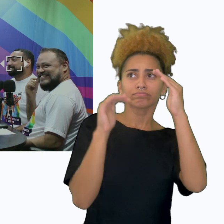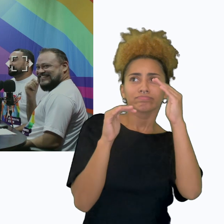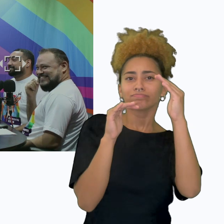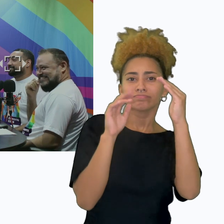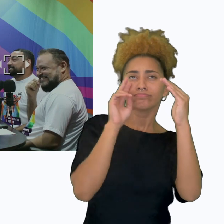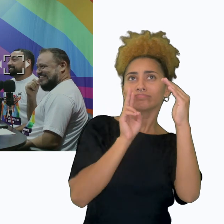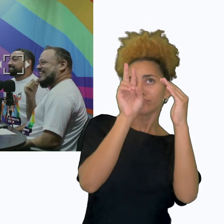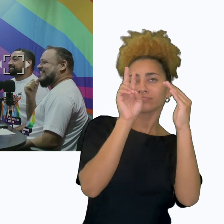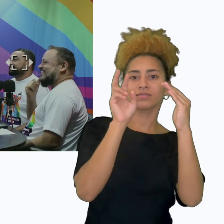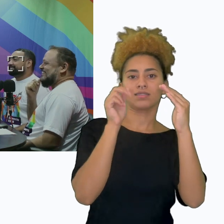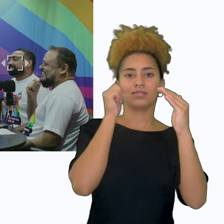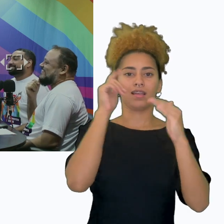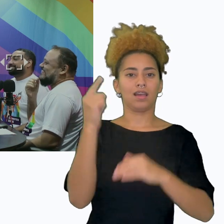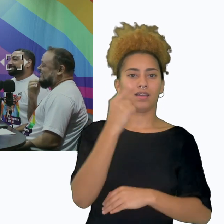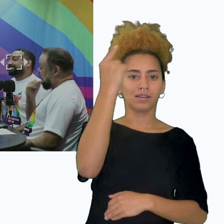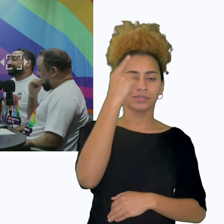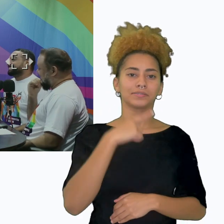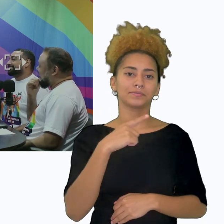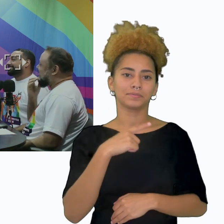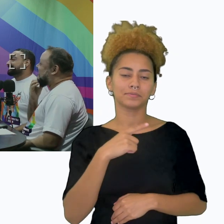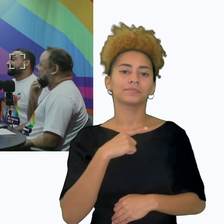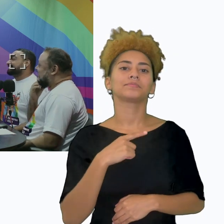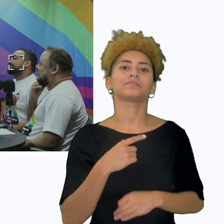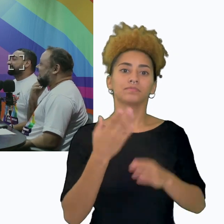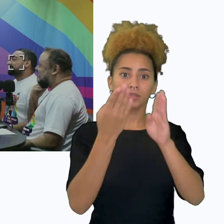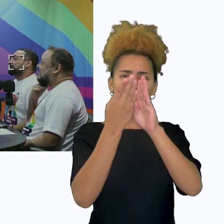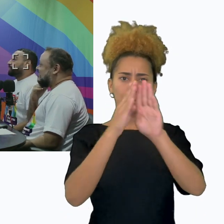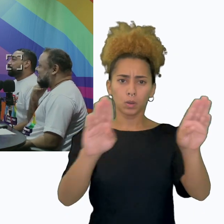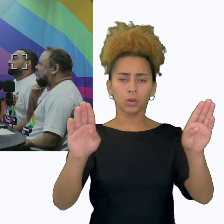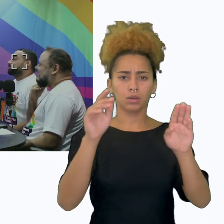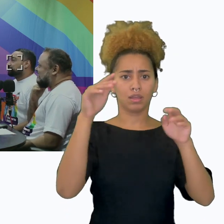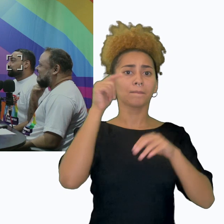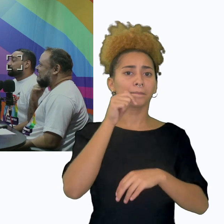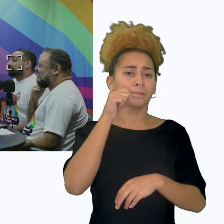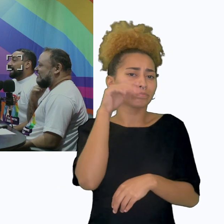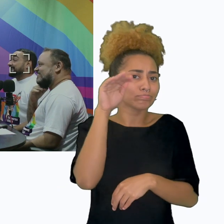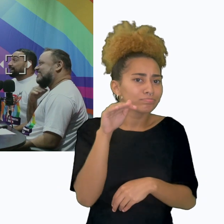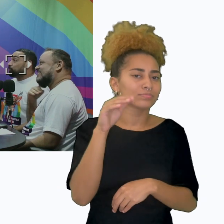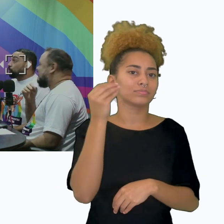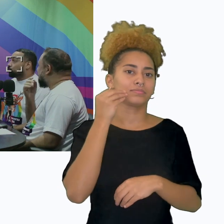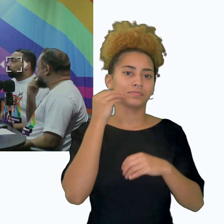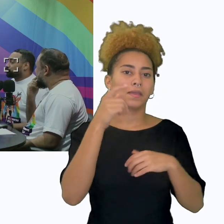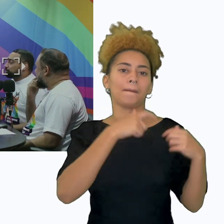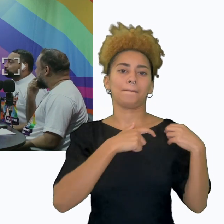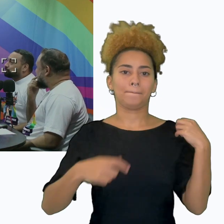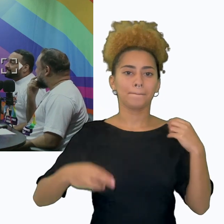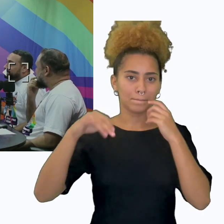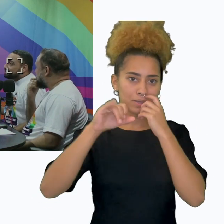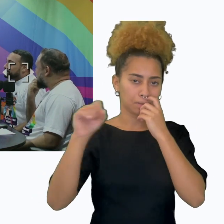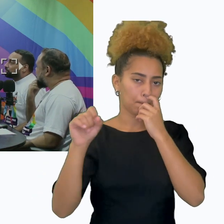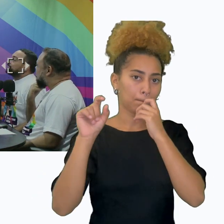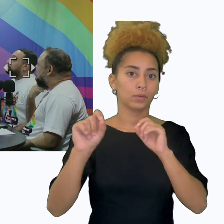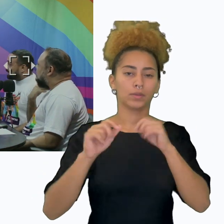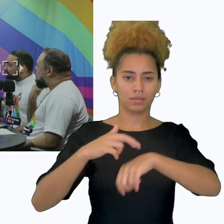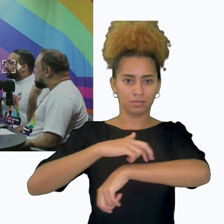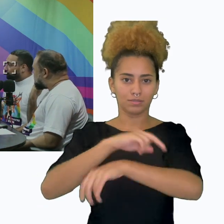ficava lá embaixo assim, olhando pra baixo, ela olhava pra você. Aquelas portas assim, né? Tinha que abrir as duas pra ela poder Ela se baixava. Aí pra era um poder passar. concurso, tipo, Miss,